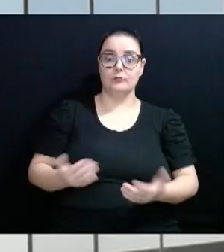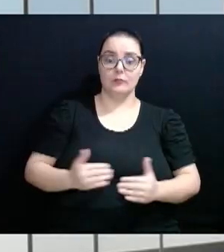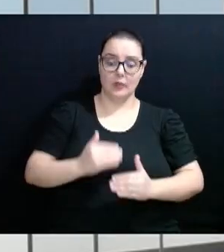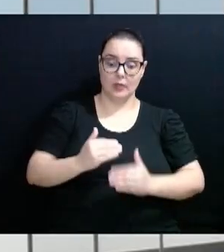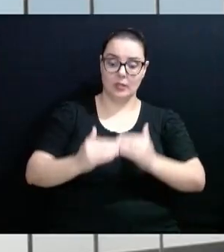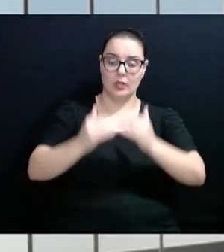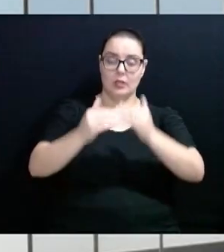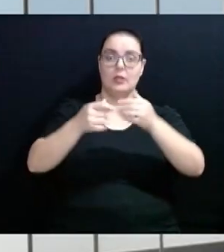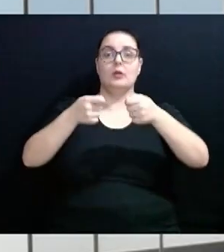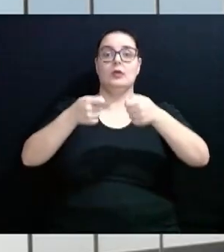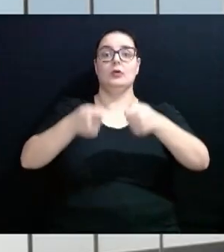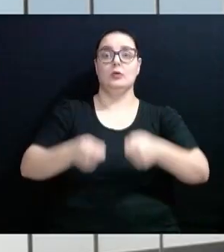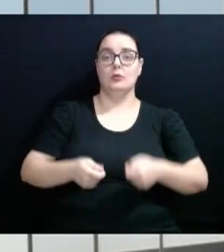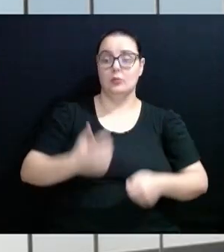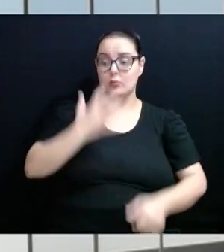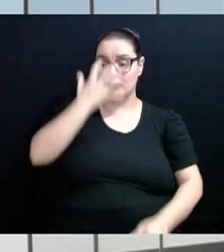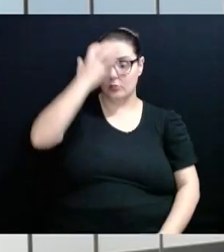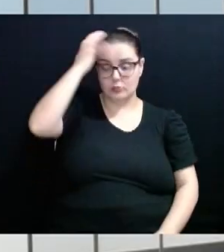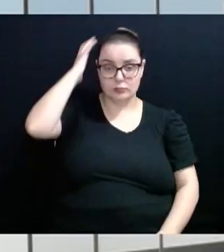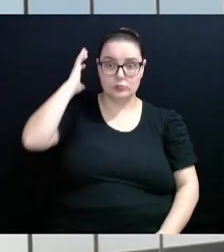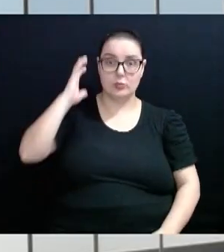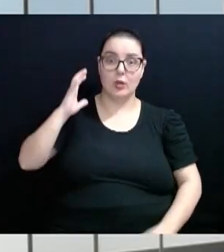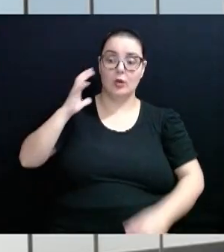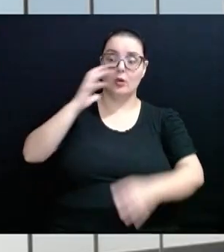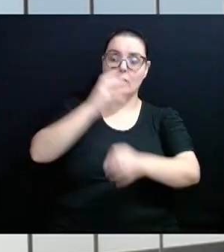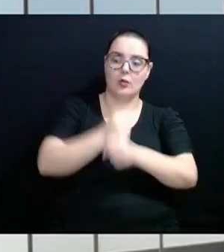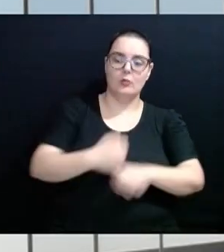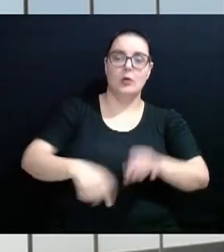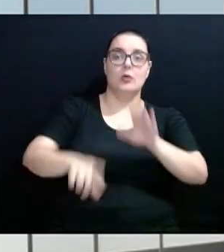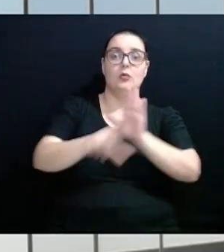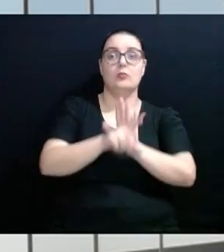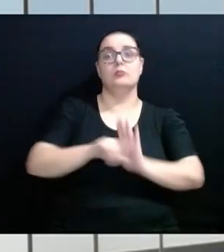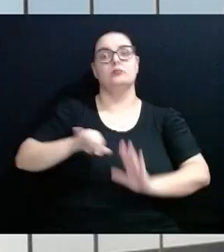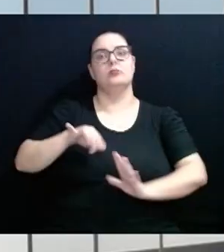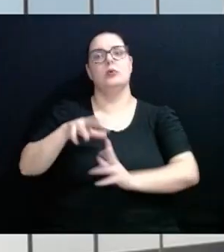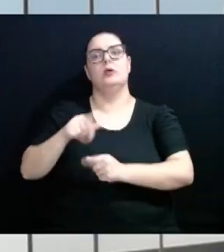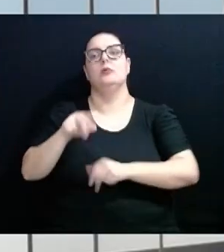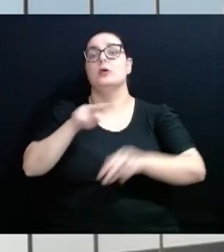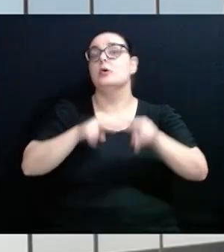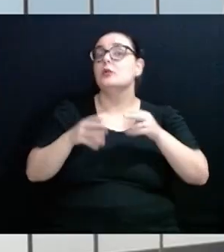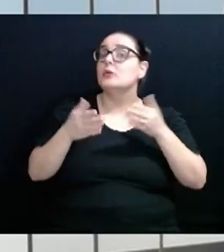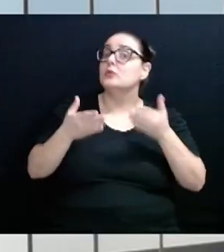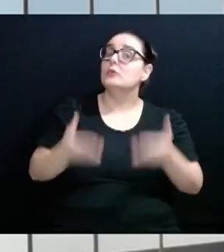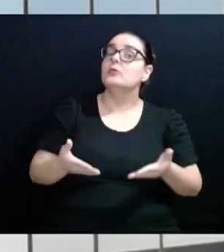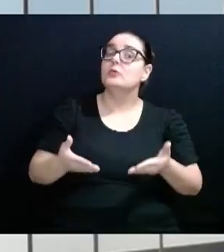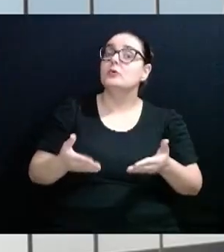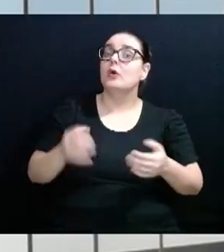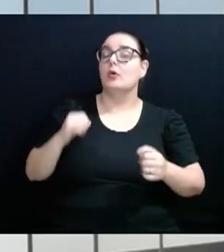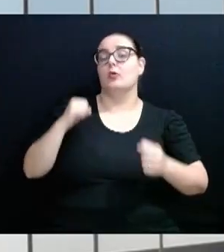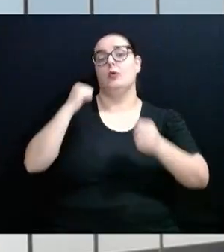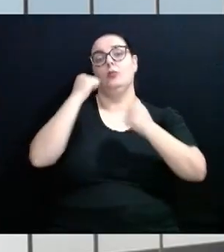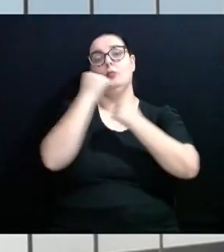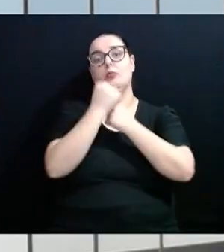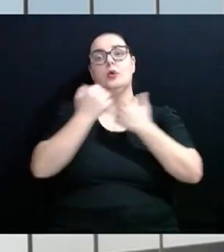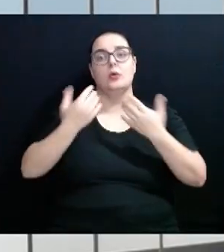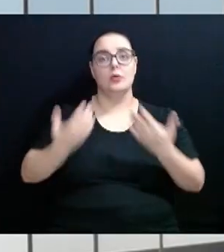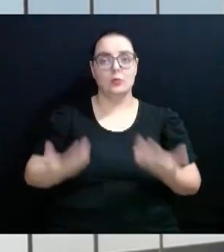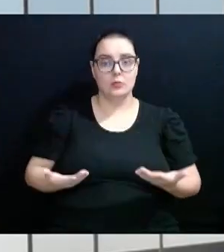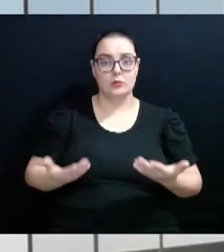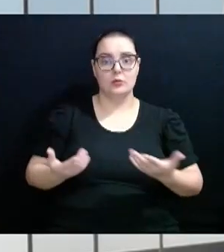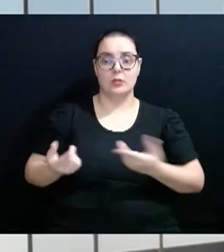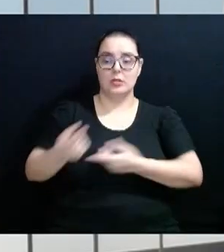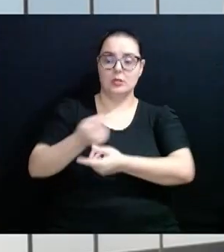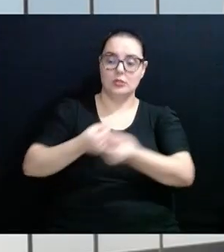Carla, um arcabouço internacional que visava exatamente proteger, né, as economias